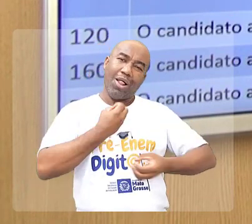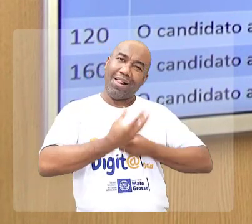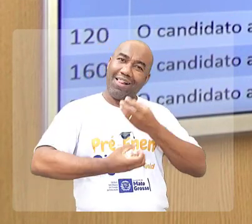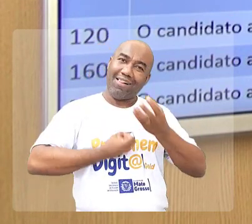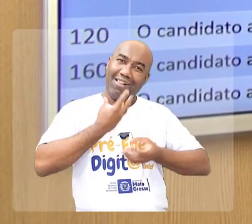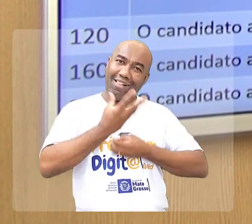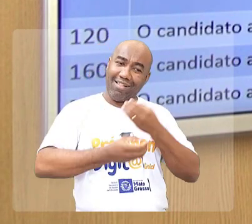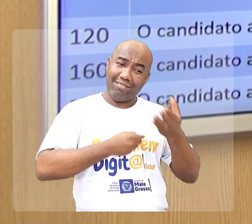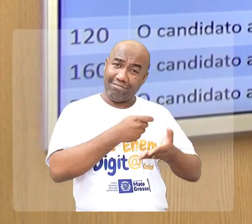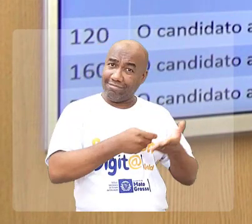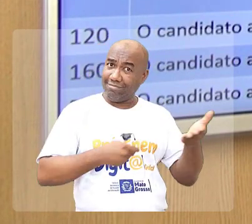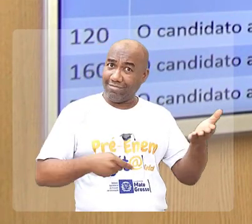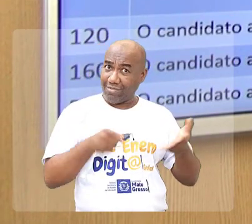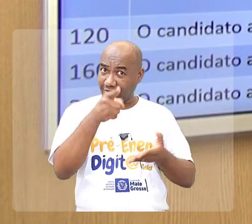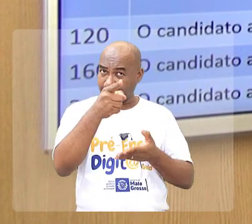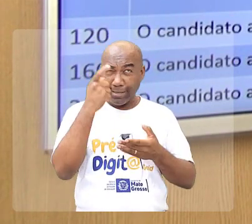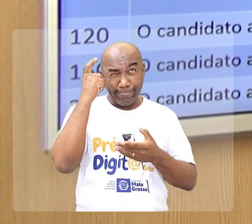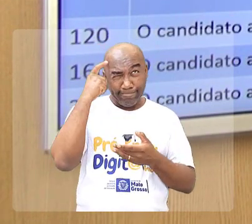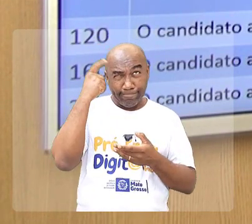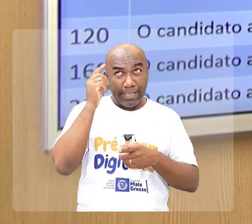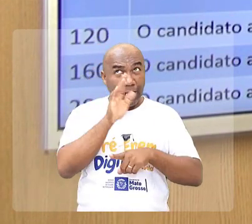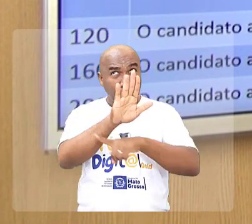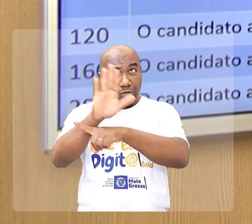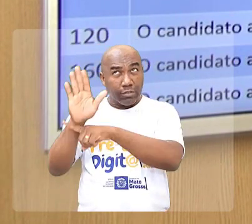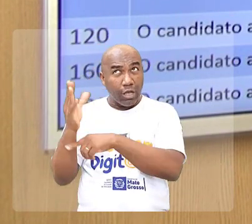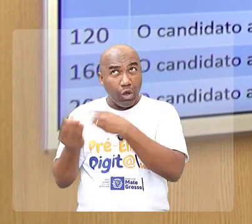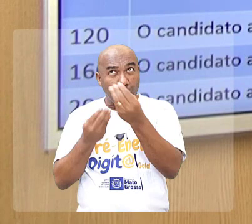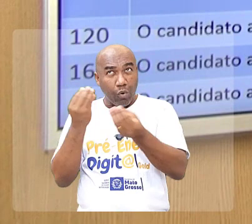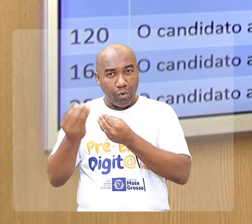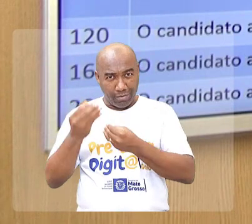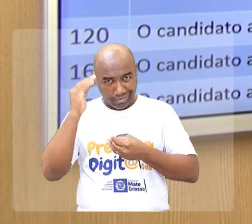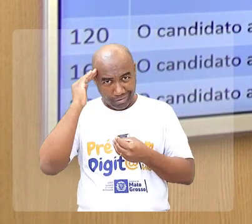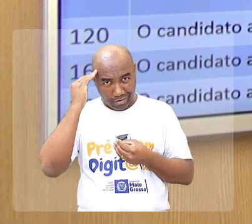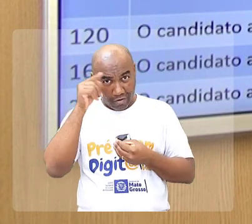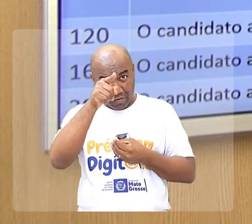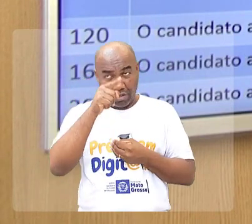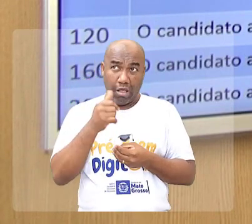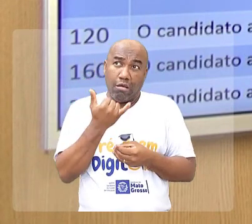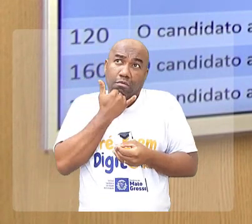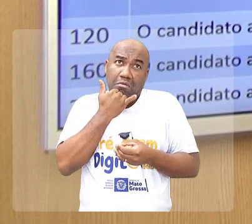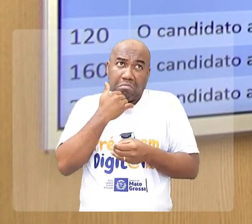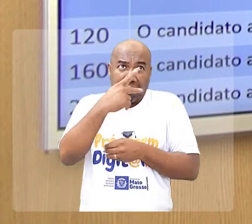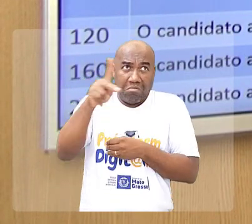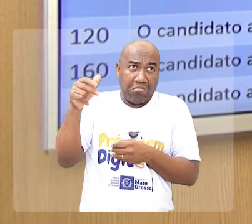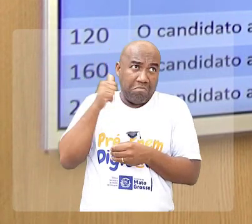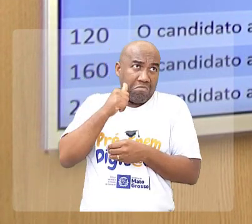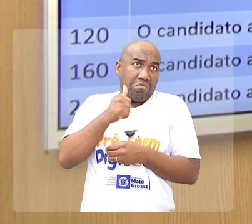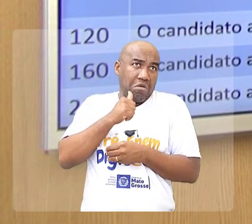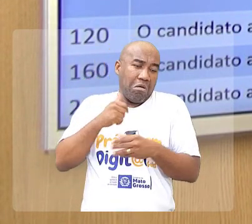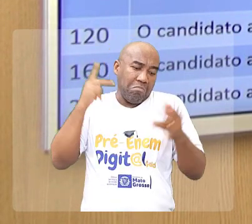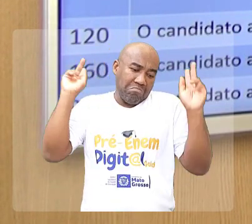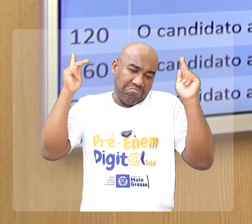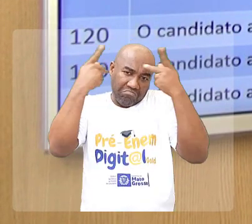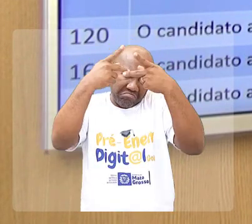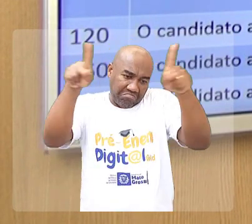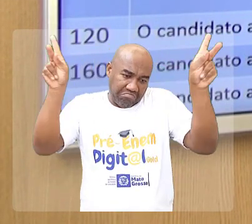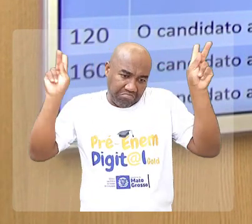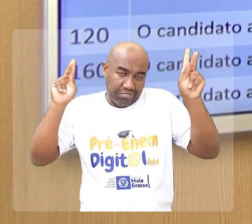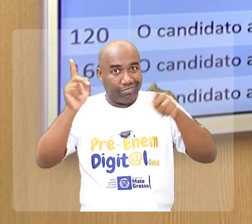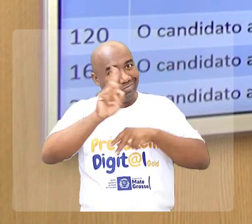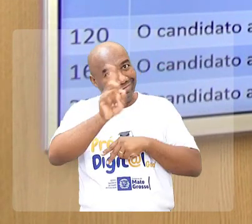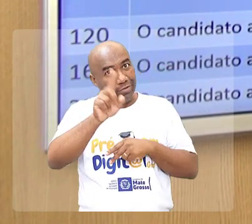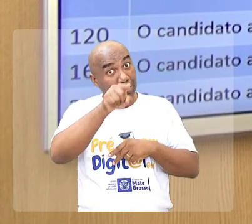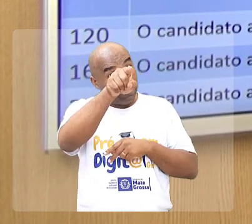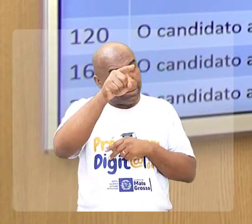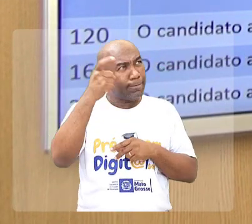zero? Tira zero quem não escreve proposta de intervenção. Aí você pode estar pensando, como assim não escreve proposta de